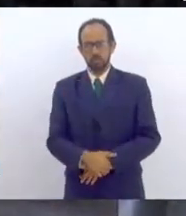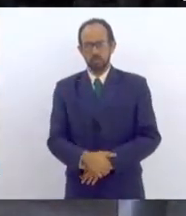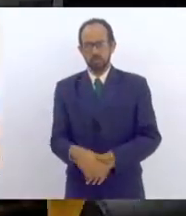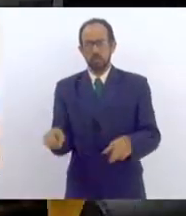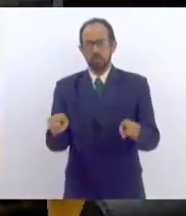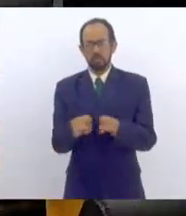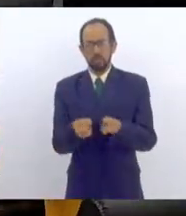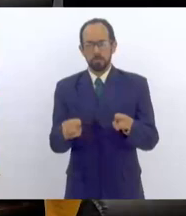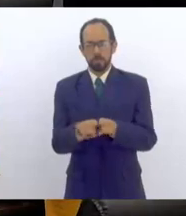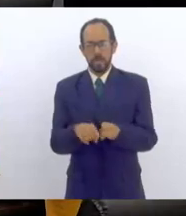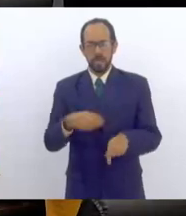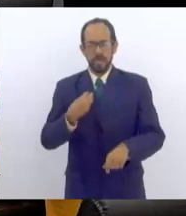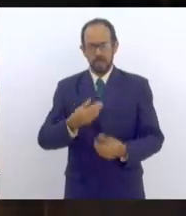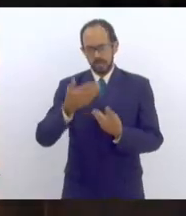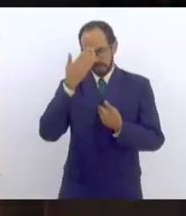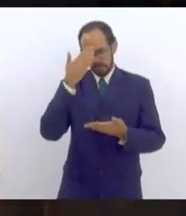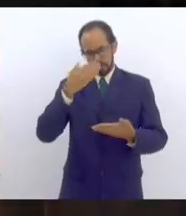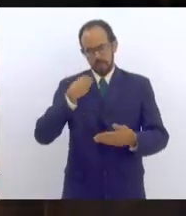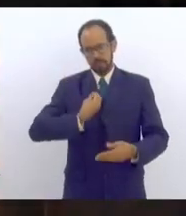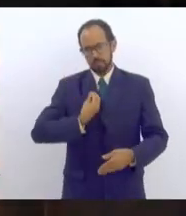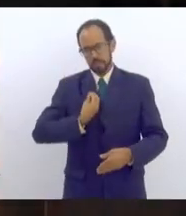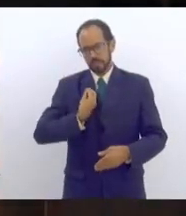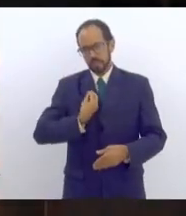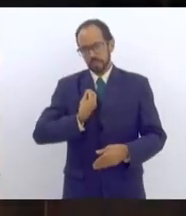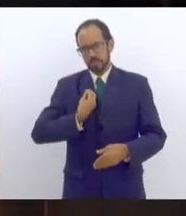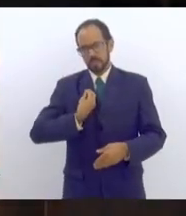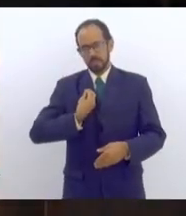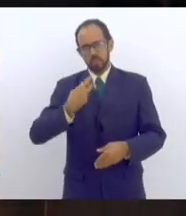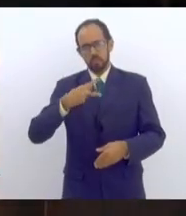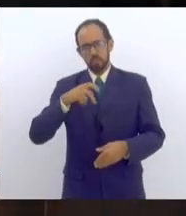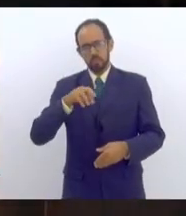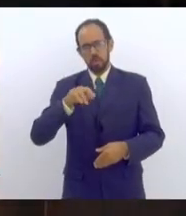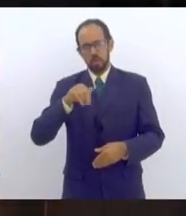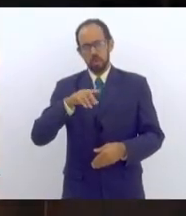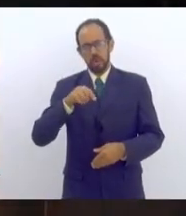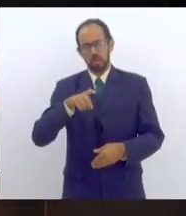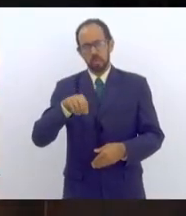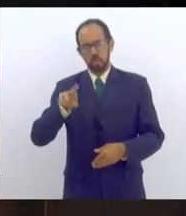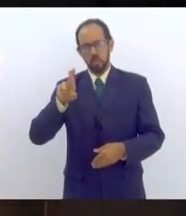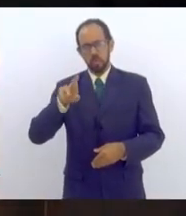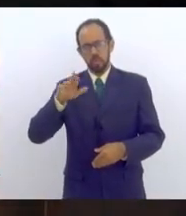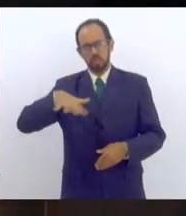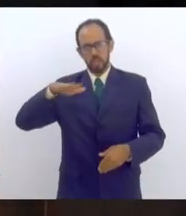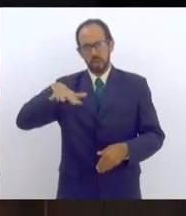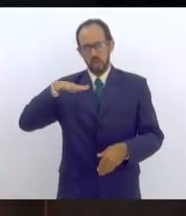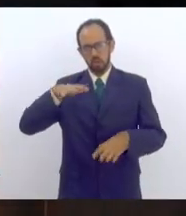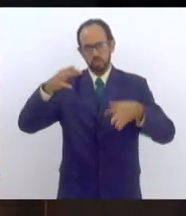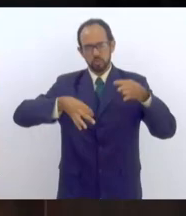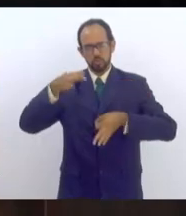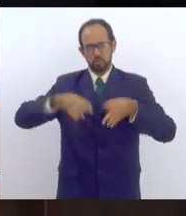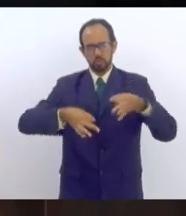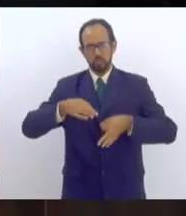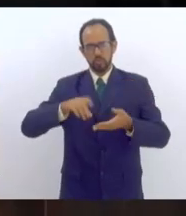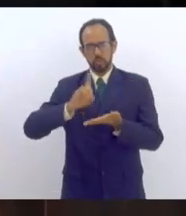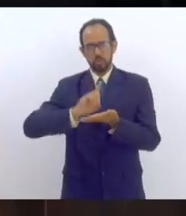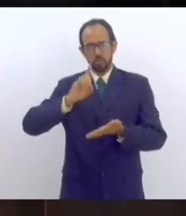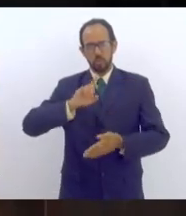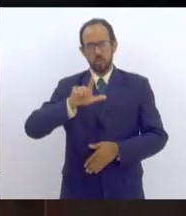Quero registrar também, agradecer a presença do Procurador-Geral de Justiça do Estado do Rio de Janeiro, Dr. Luciano